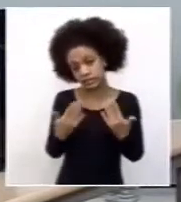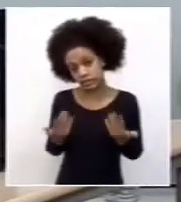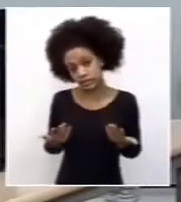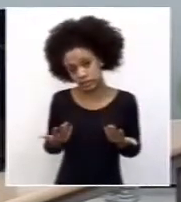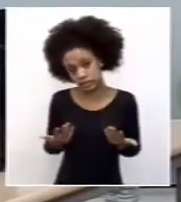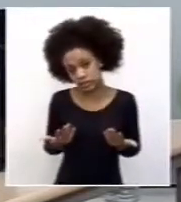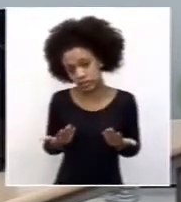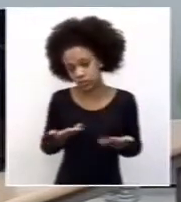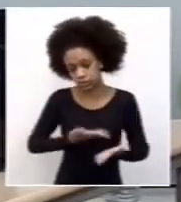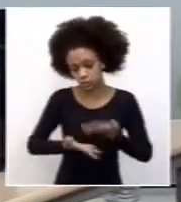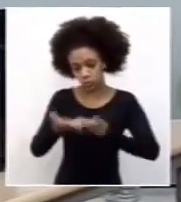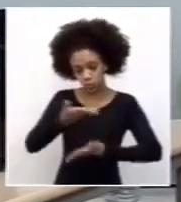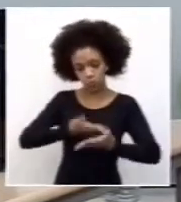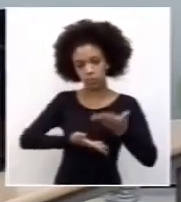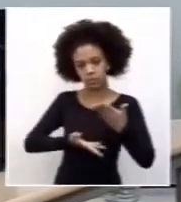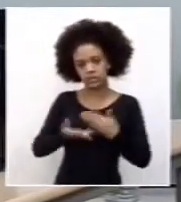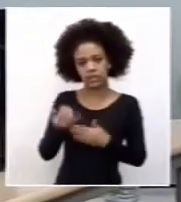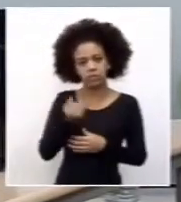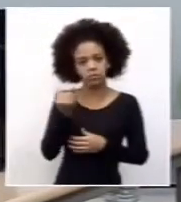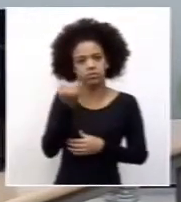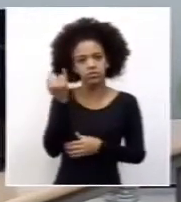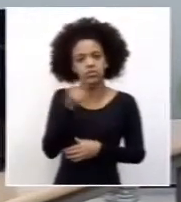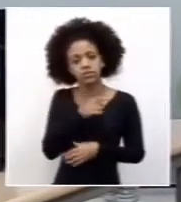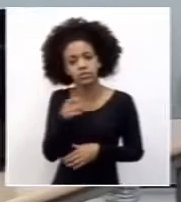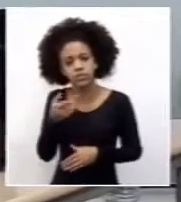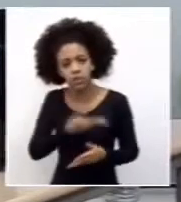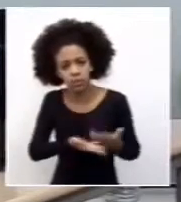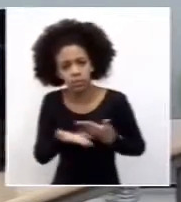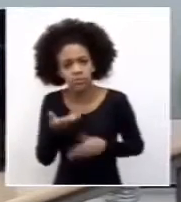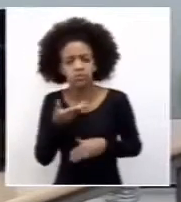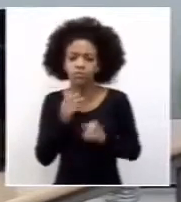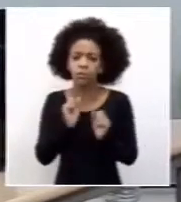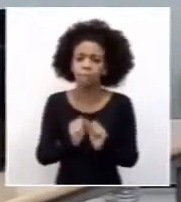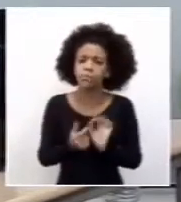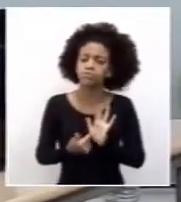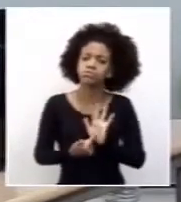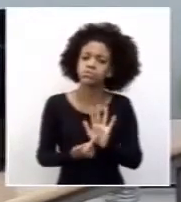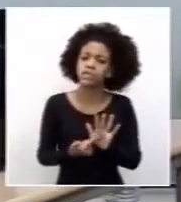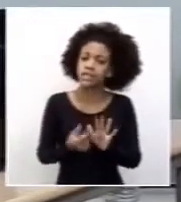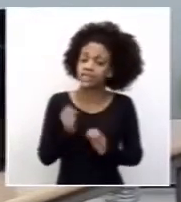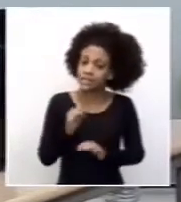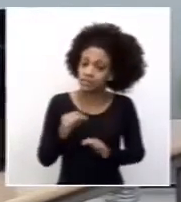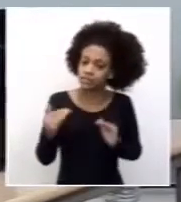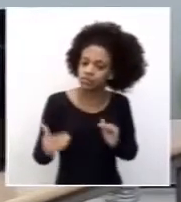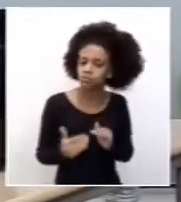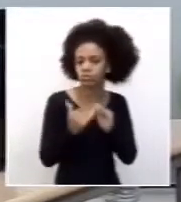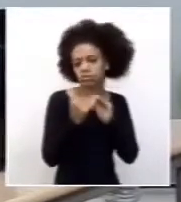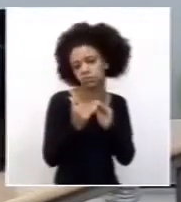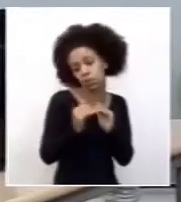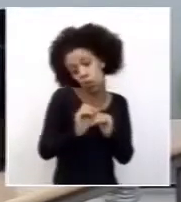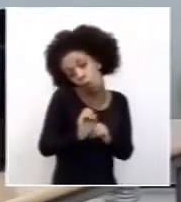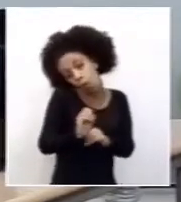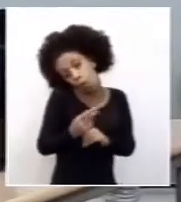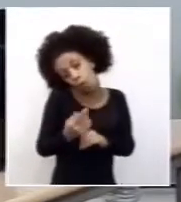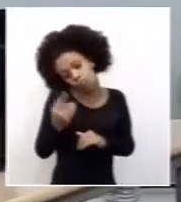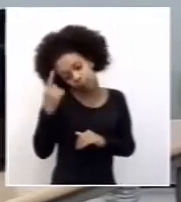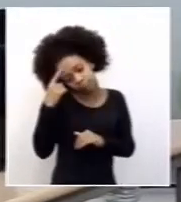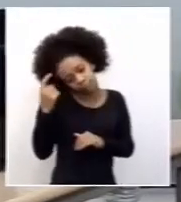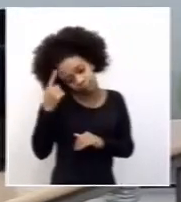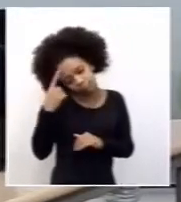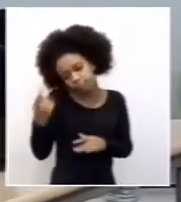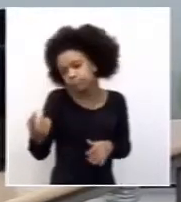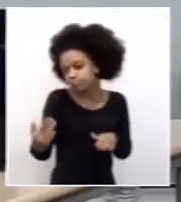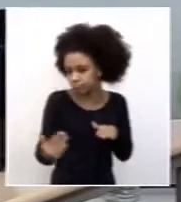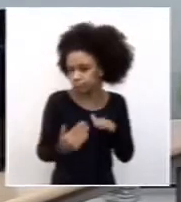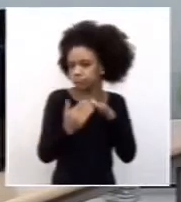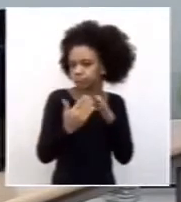esse compartilhamento é importante que você compartilhe, aí você pode verificar se você compatibiliza ou não compatibiliza as ideias. Então, é importante,